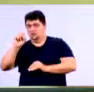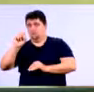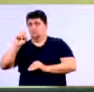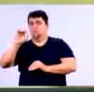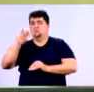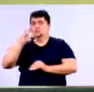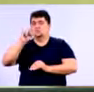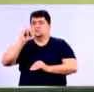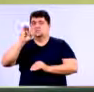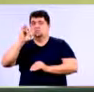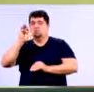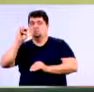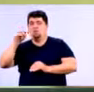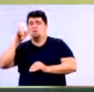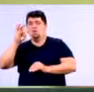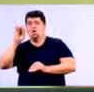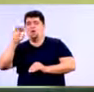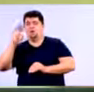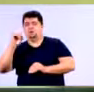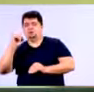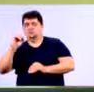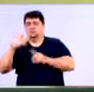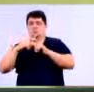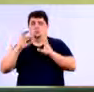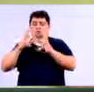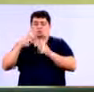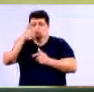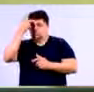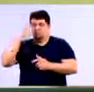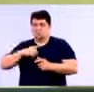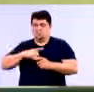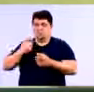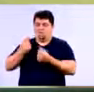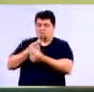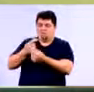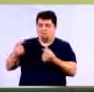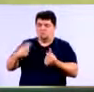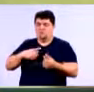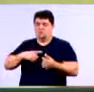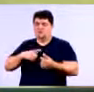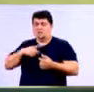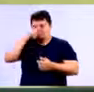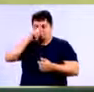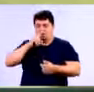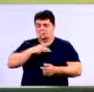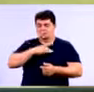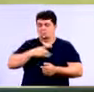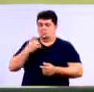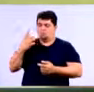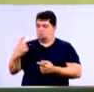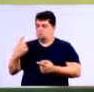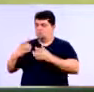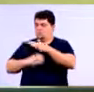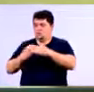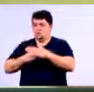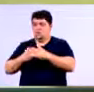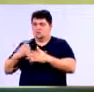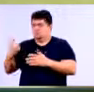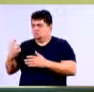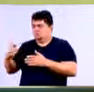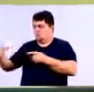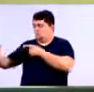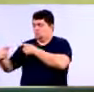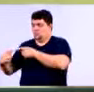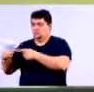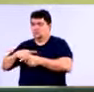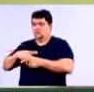Por quê? Todo mundo que está dentro do sistema econômico está sujeito a esse risco. Ele não está ligado a uma empresa ou um ramo de atividade. Ele